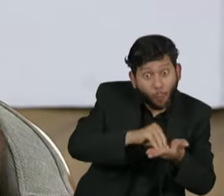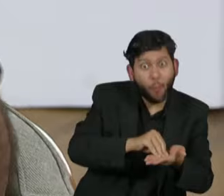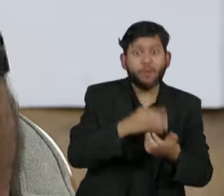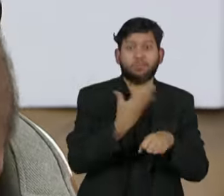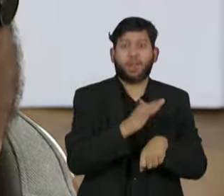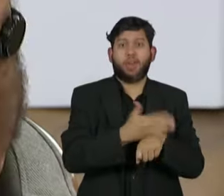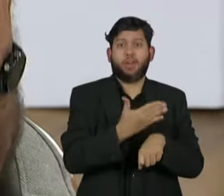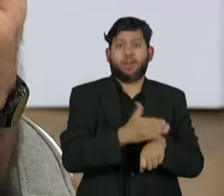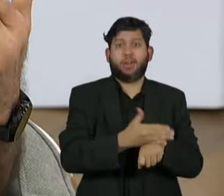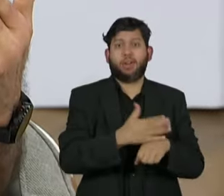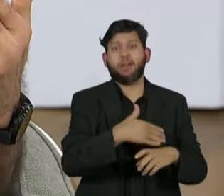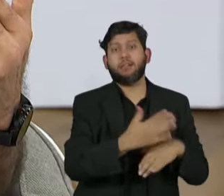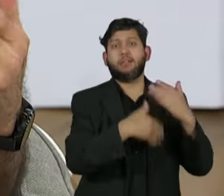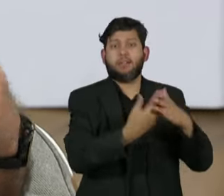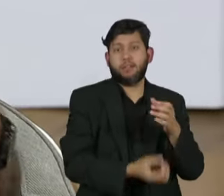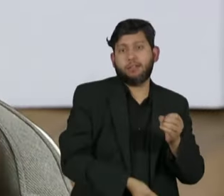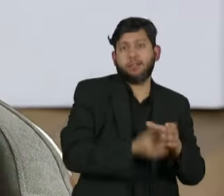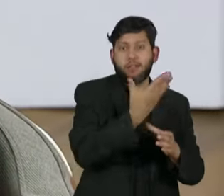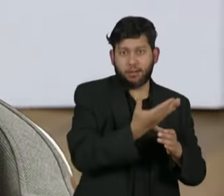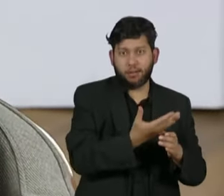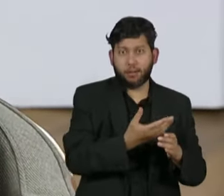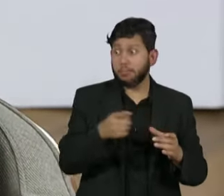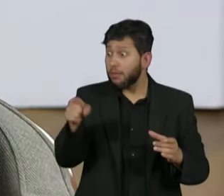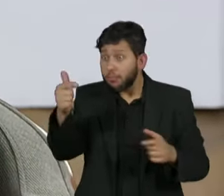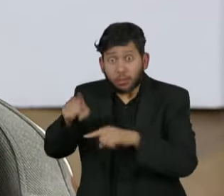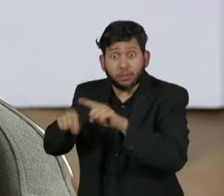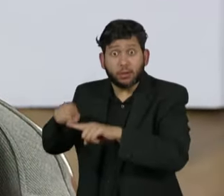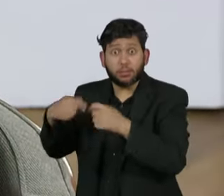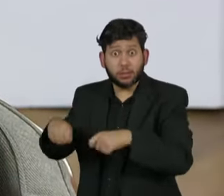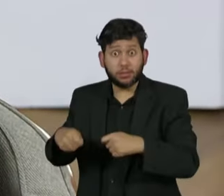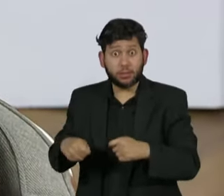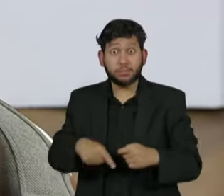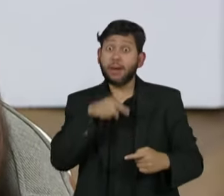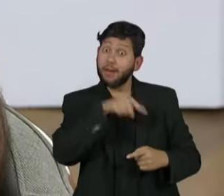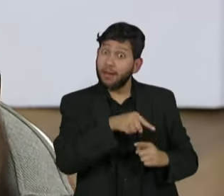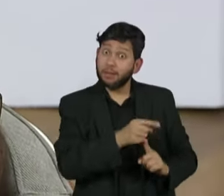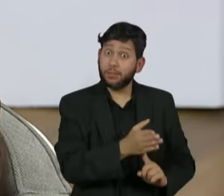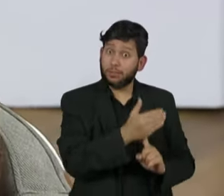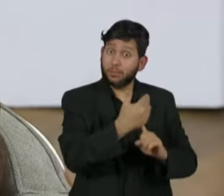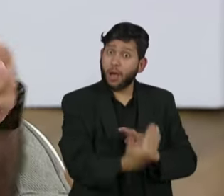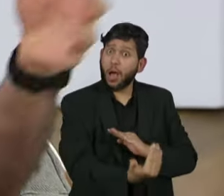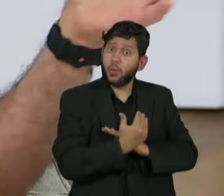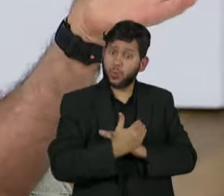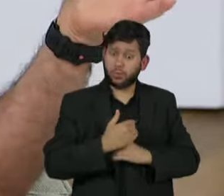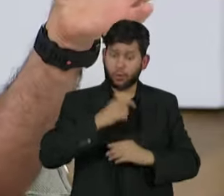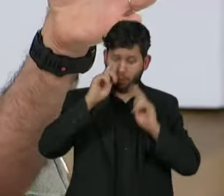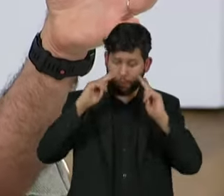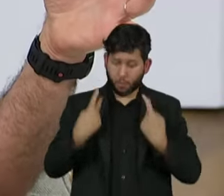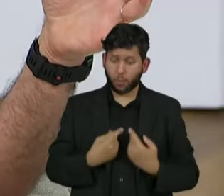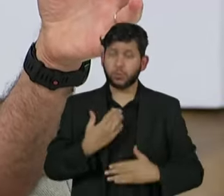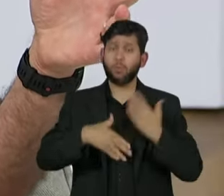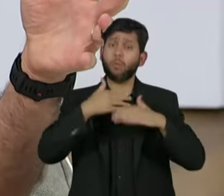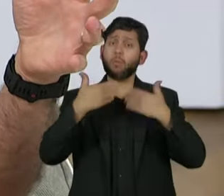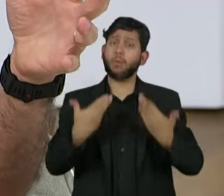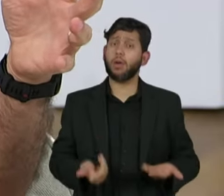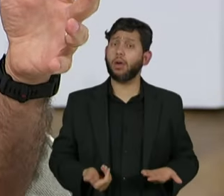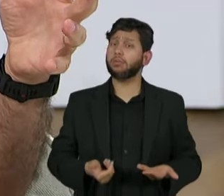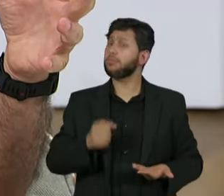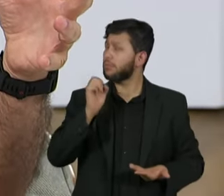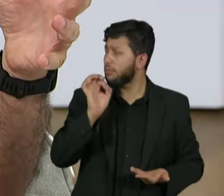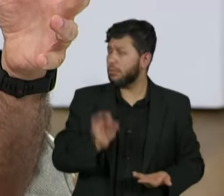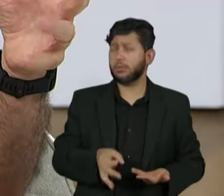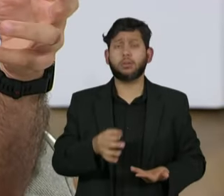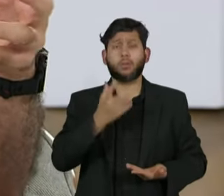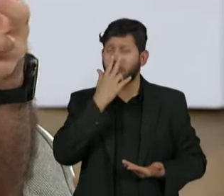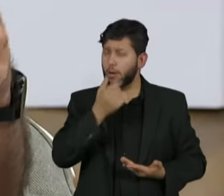contribuir para o desenvolvimento humano o desenvolvimento pessoal Desenvolvimento Social desenvolvimento regional como eu acho que a gente já falou aqui várias